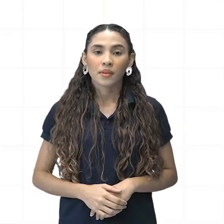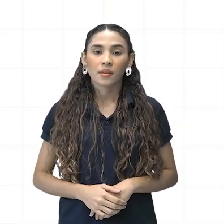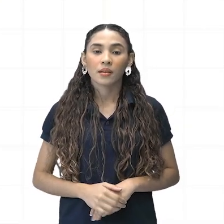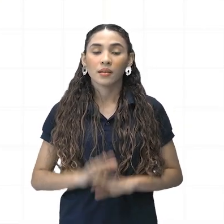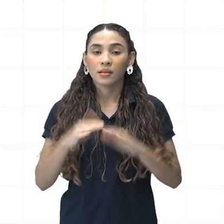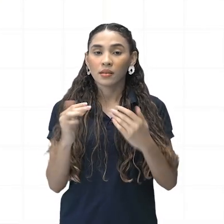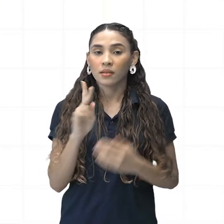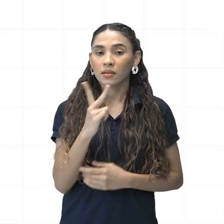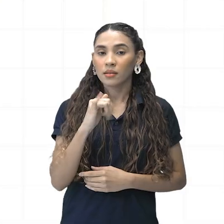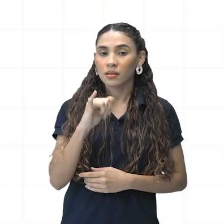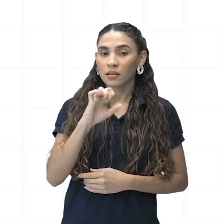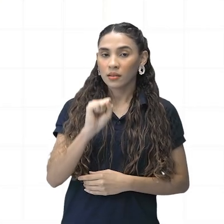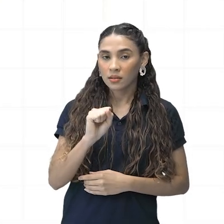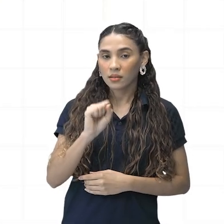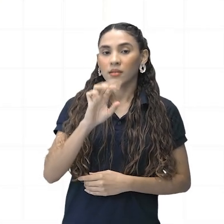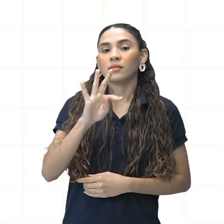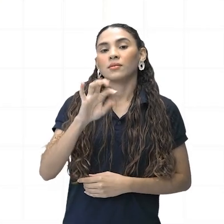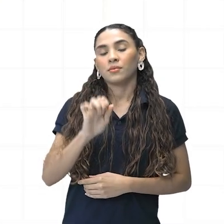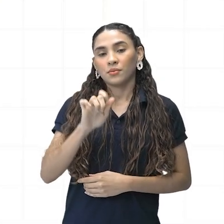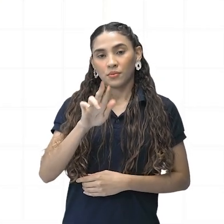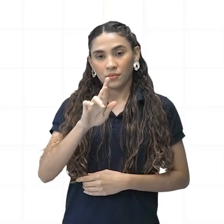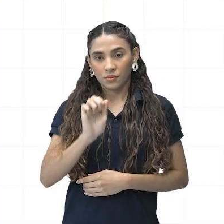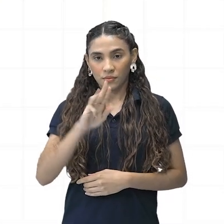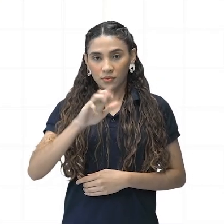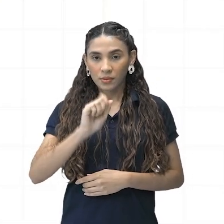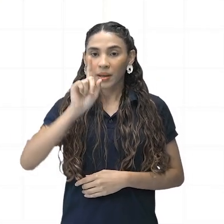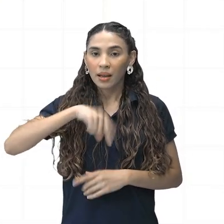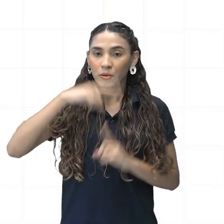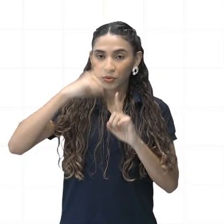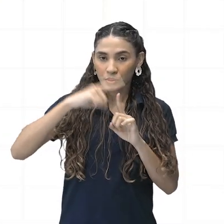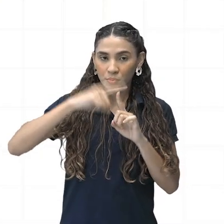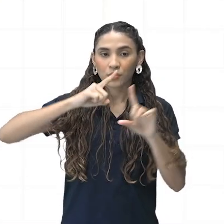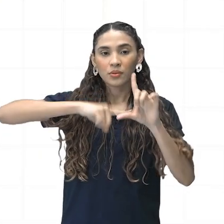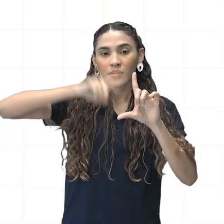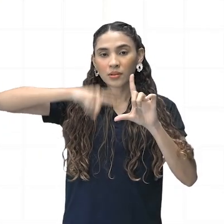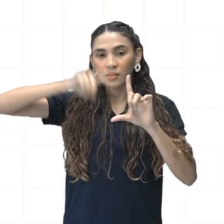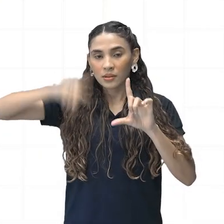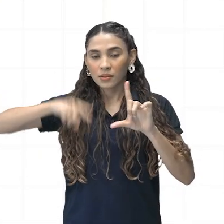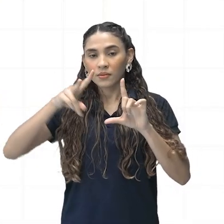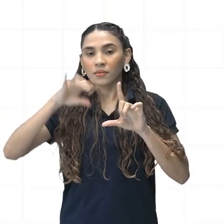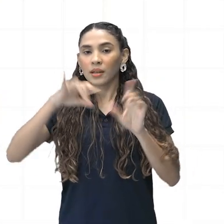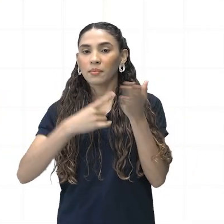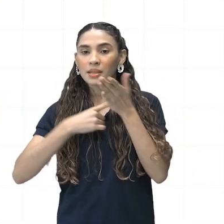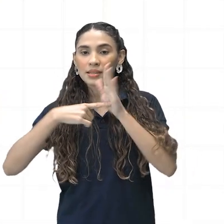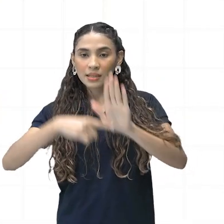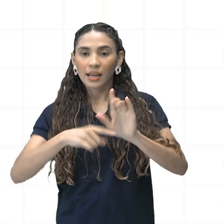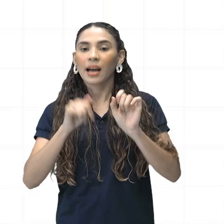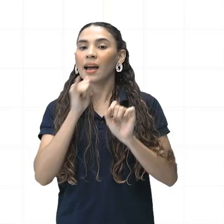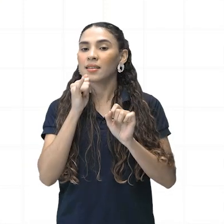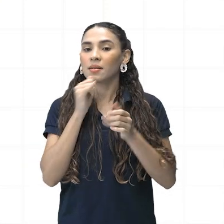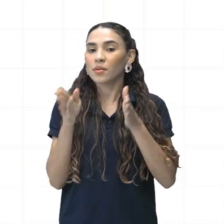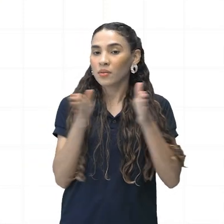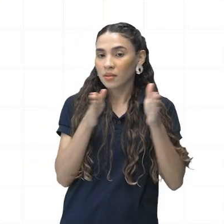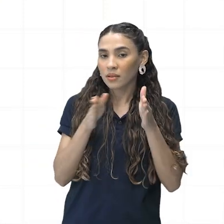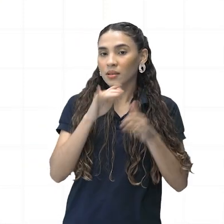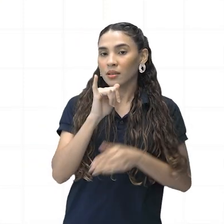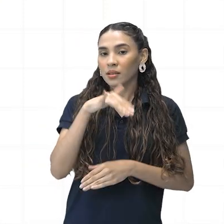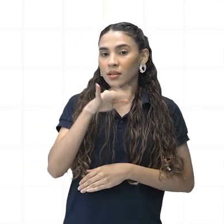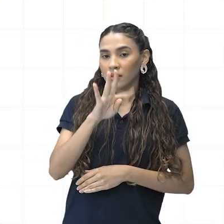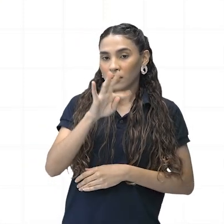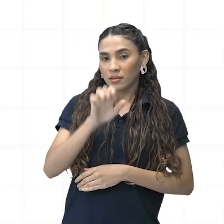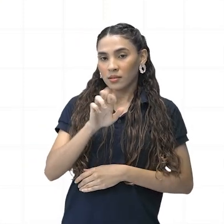Um histograma é um tipo de gráfico que representa a frequência de dados em intervalos. Essa parte é